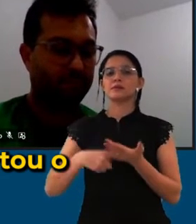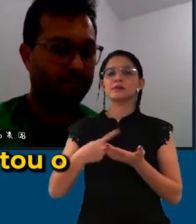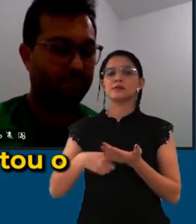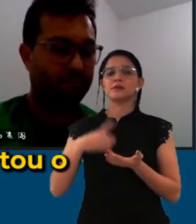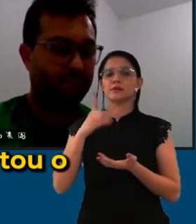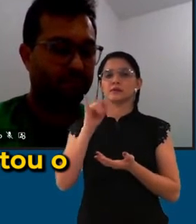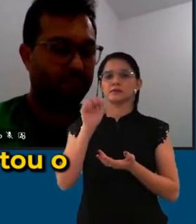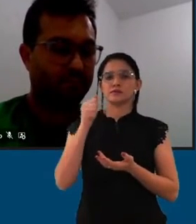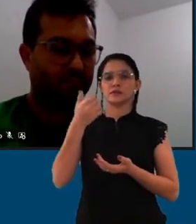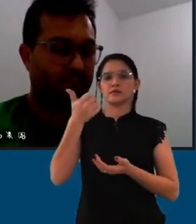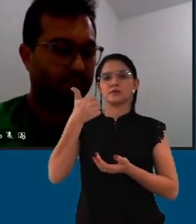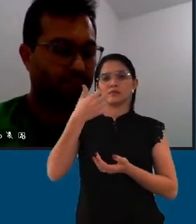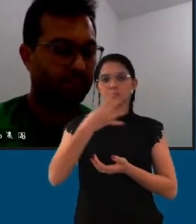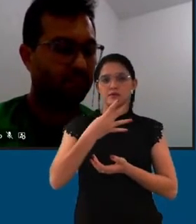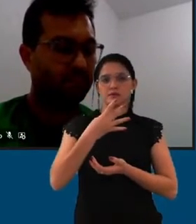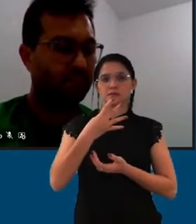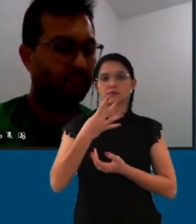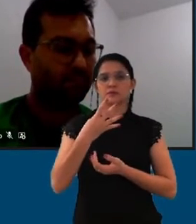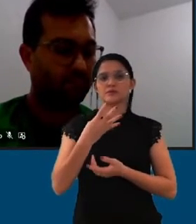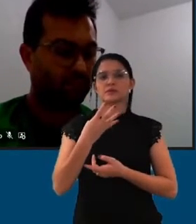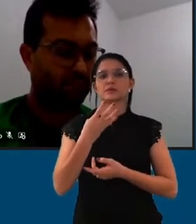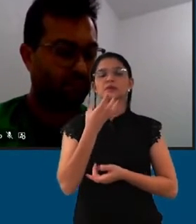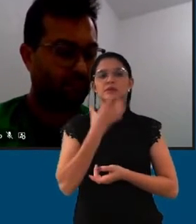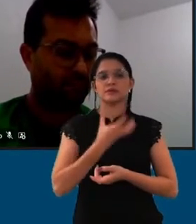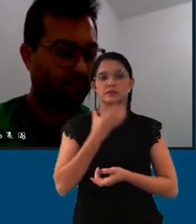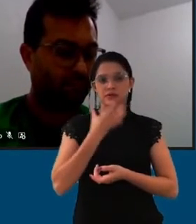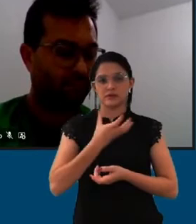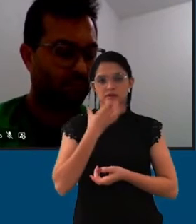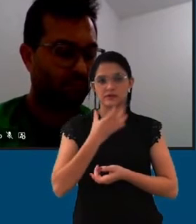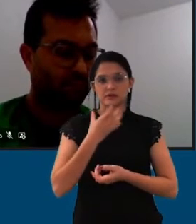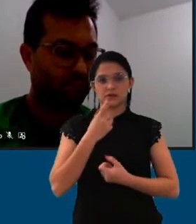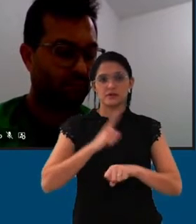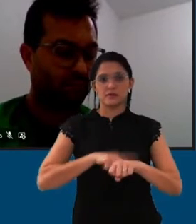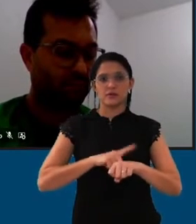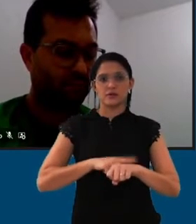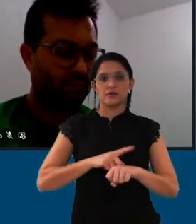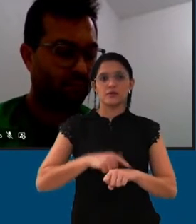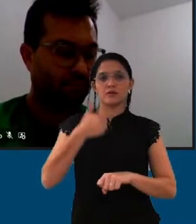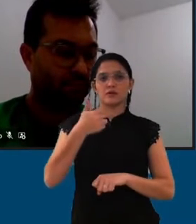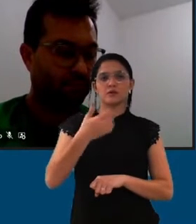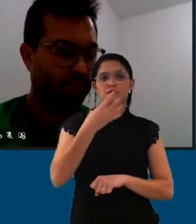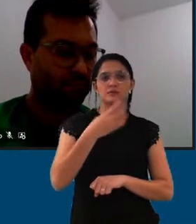14 de dezembro, não foi? 14 de dezembro às 14h15, né?